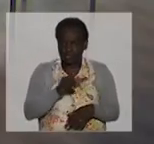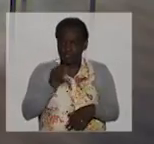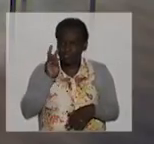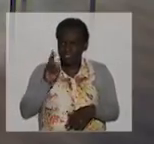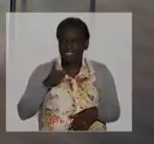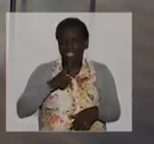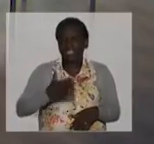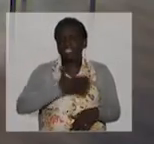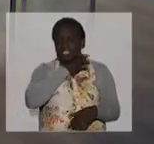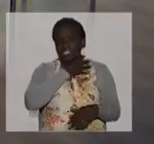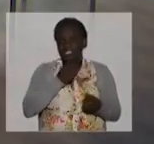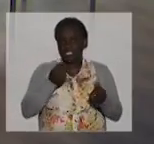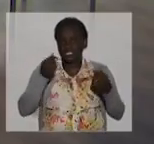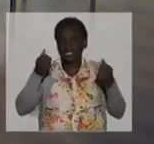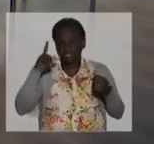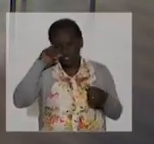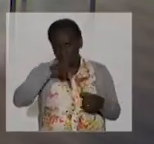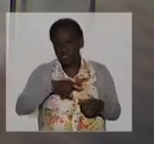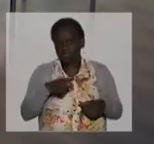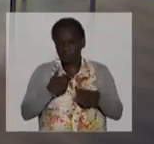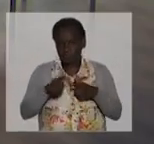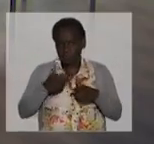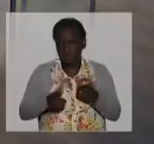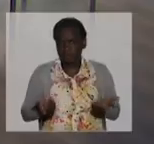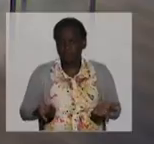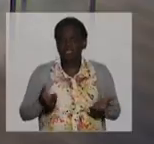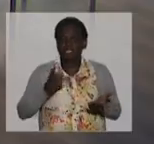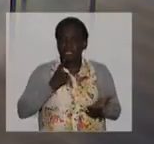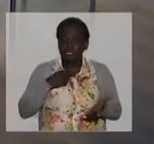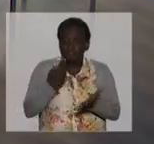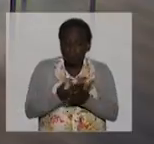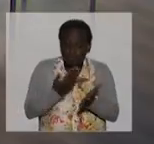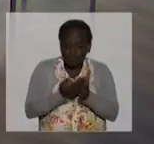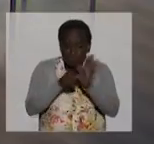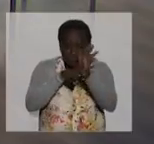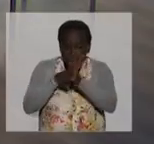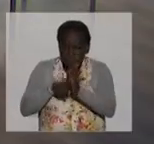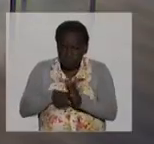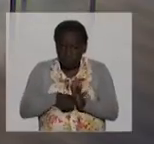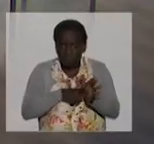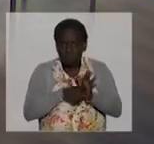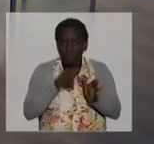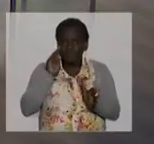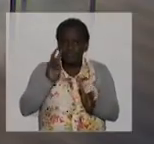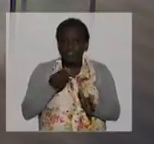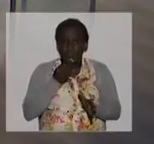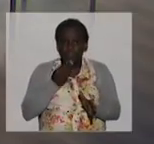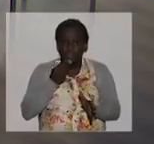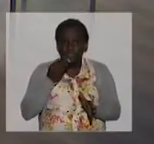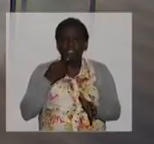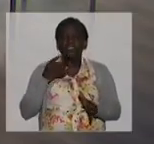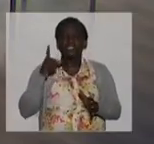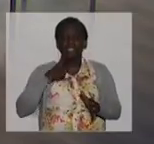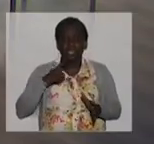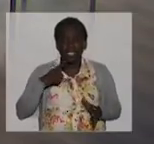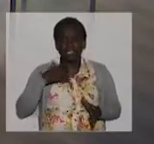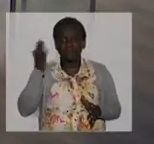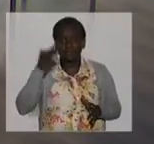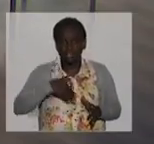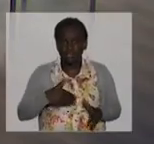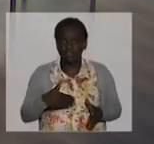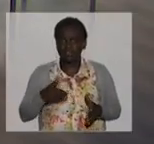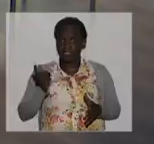Janeiro. Quando a gente está vivendo um momento de crise, que é um momento tão complicado, e a gente tem uma série de estudos que apontam de maneira bem clara e incisiva de